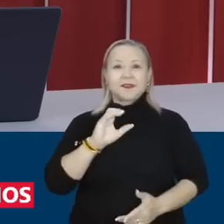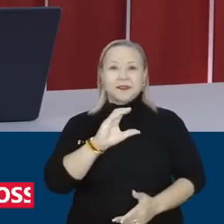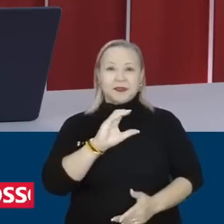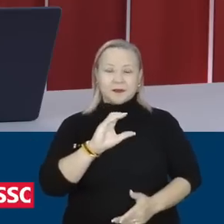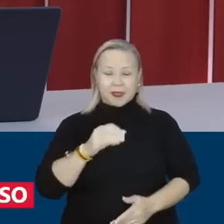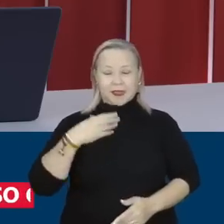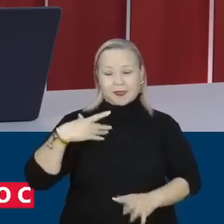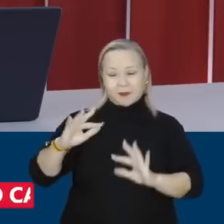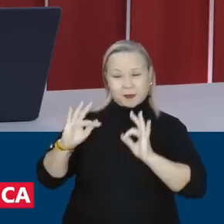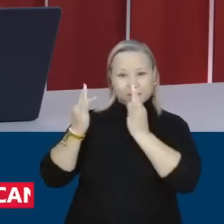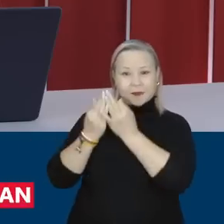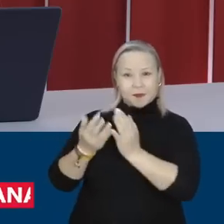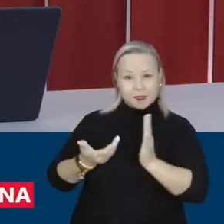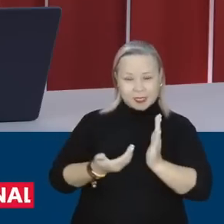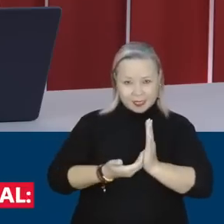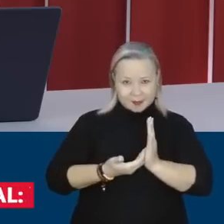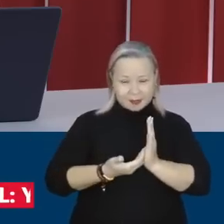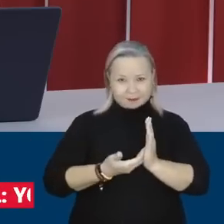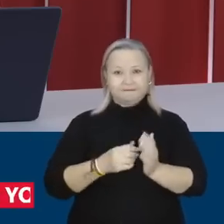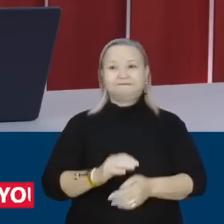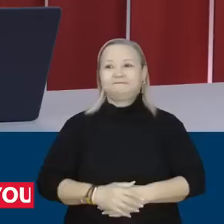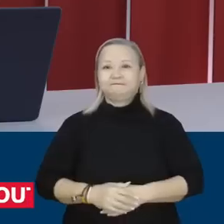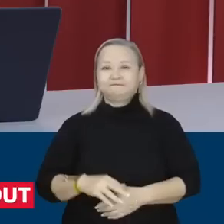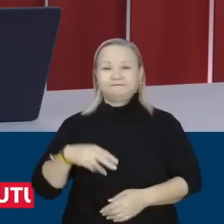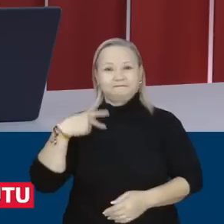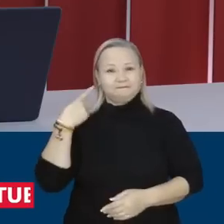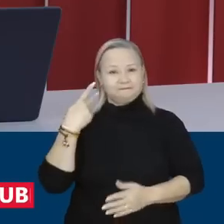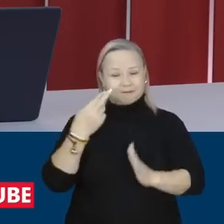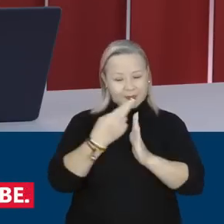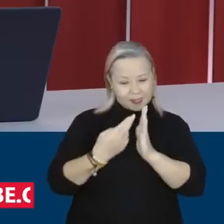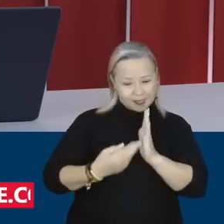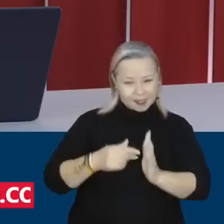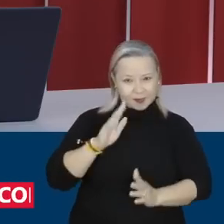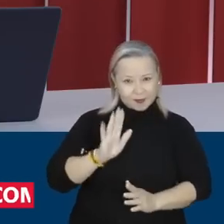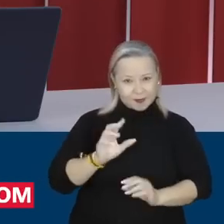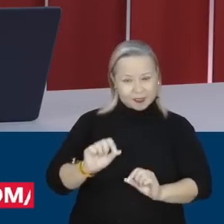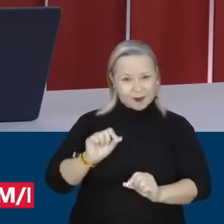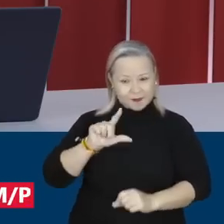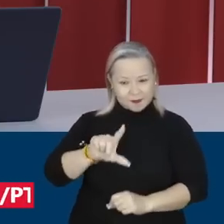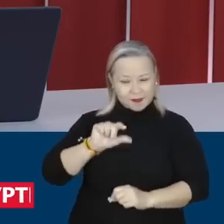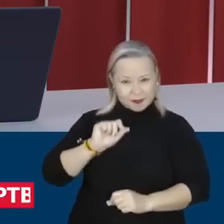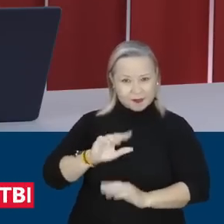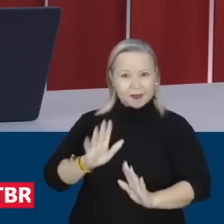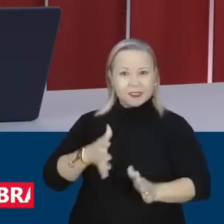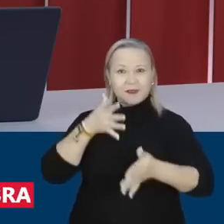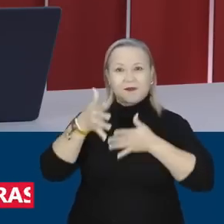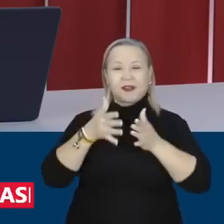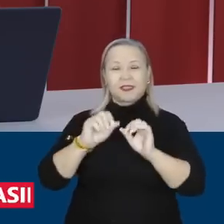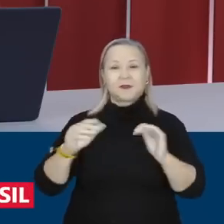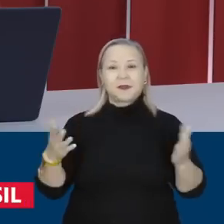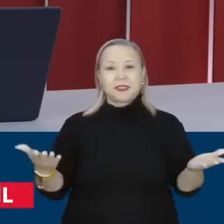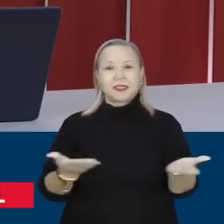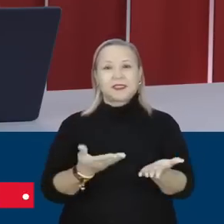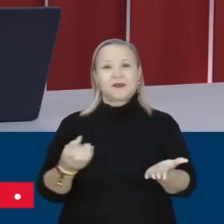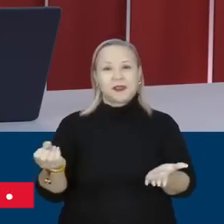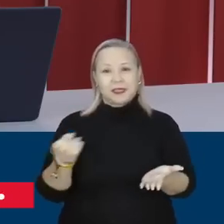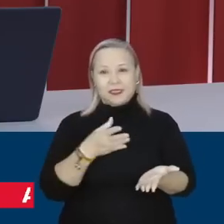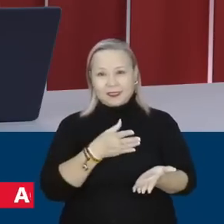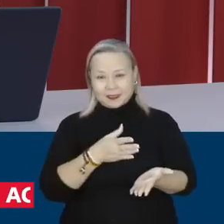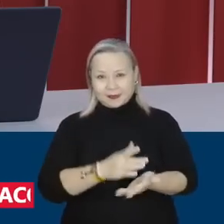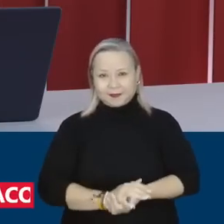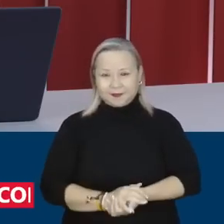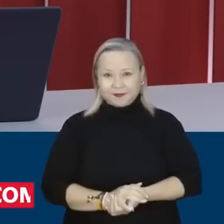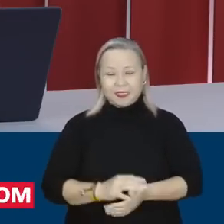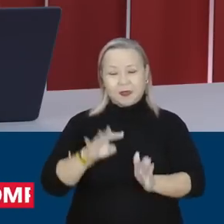Bolsa Família na Câmara, né? O relator já foi aí designado, eu queria que o senhor falasse também dessa atualização. E eu queria saber